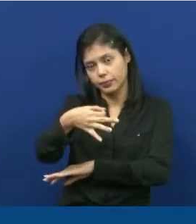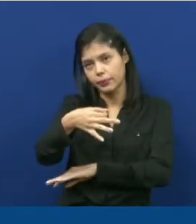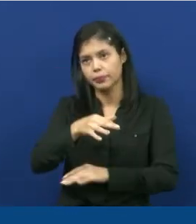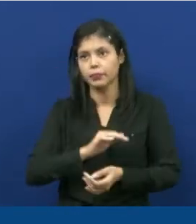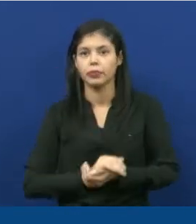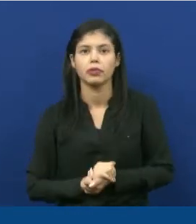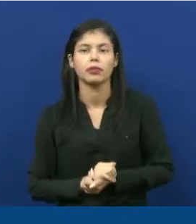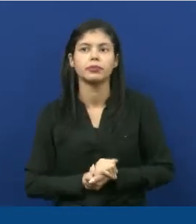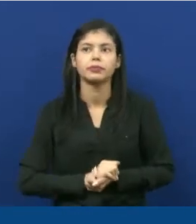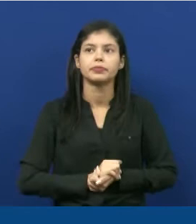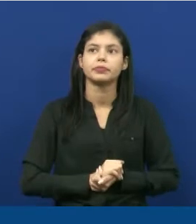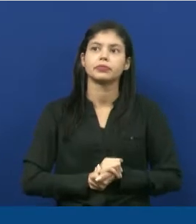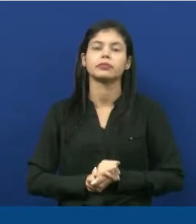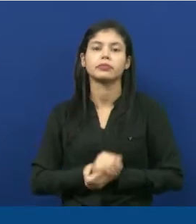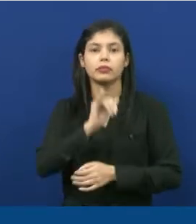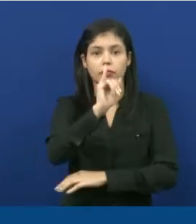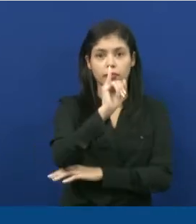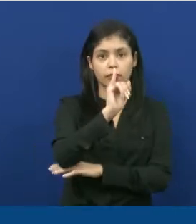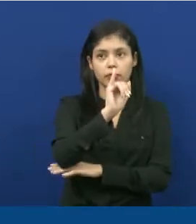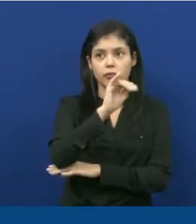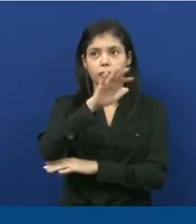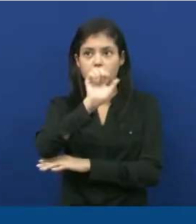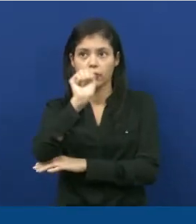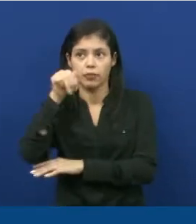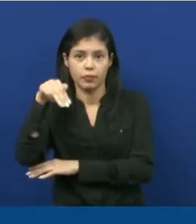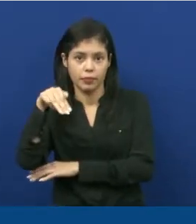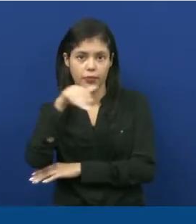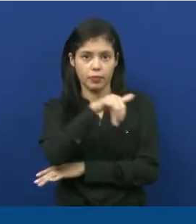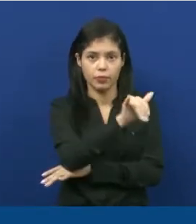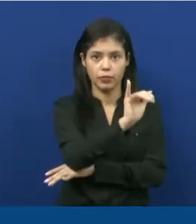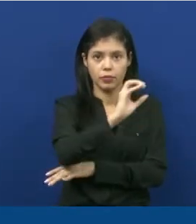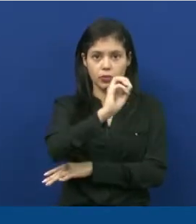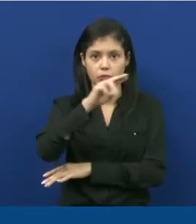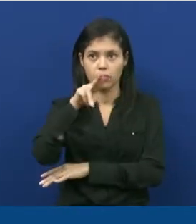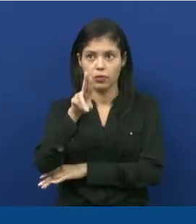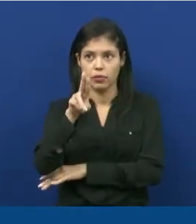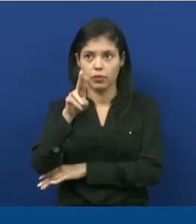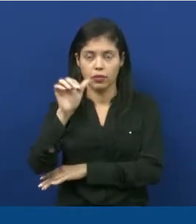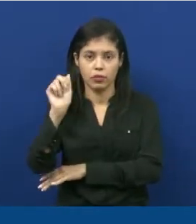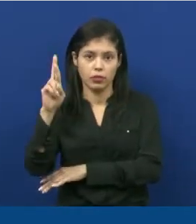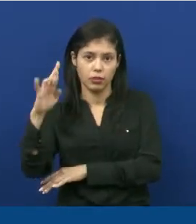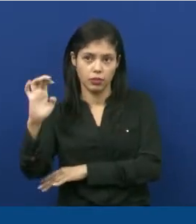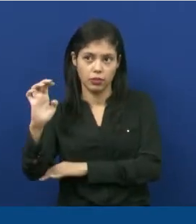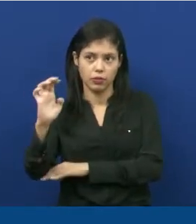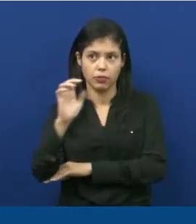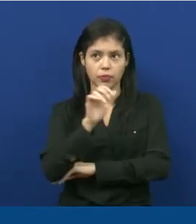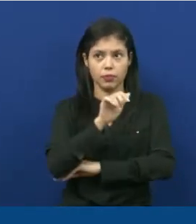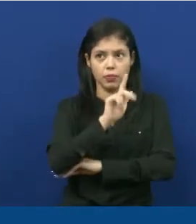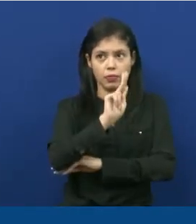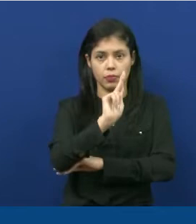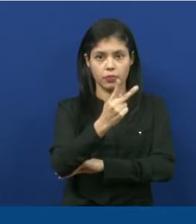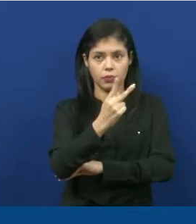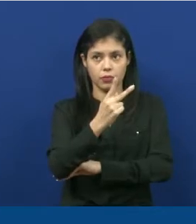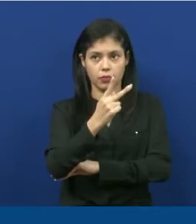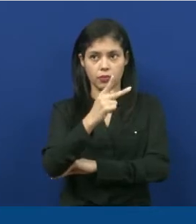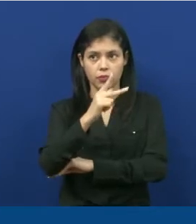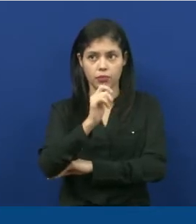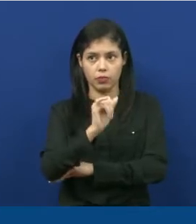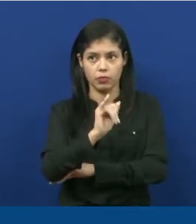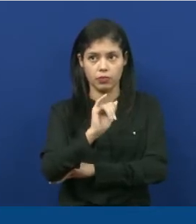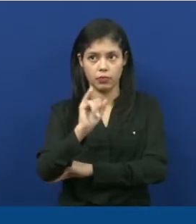adequada. Então, vamos lá. I am. You are.